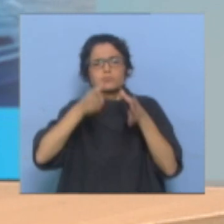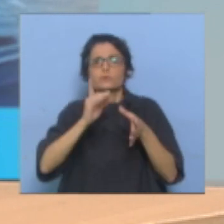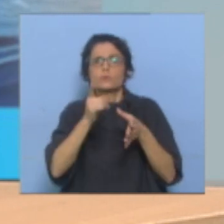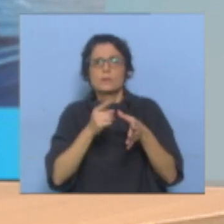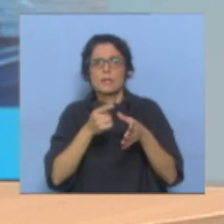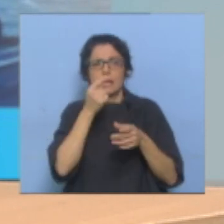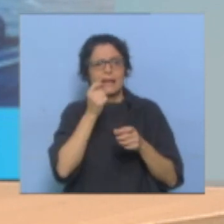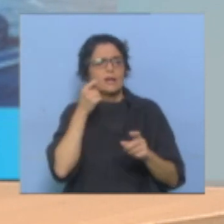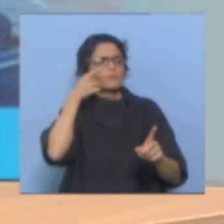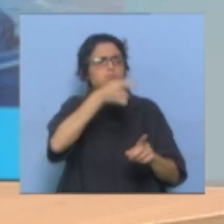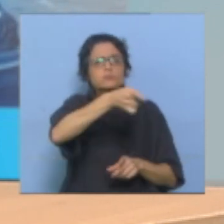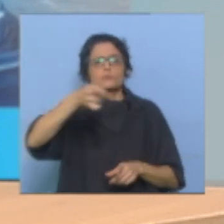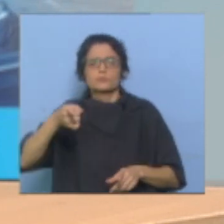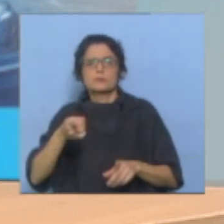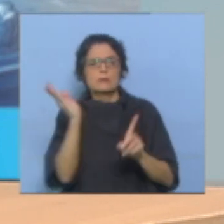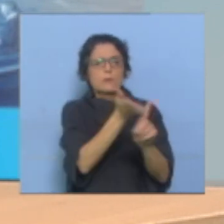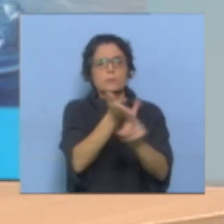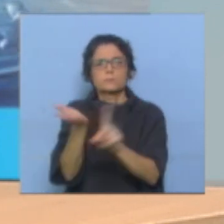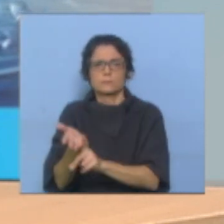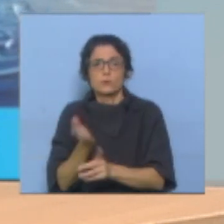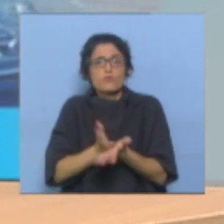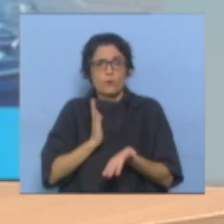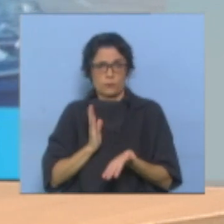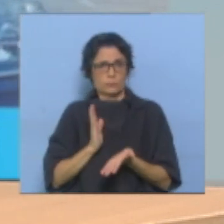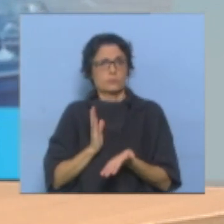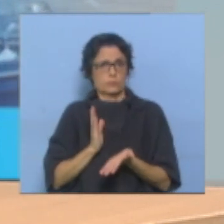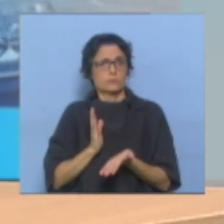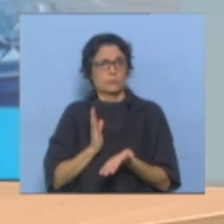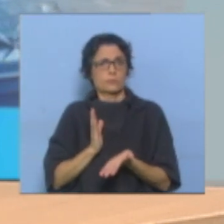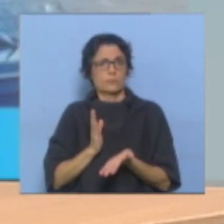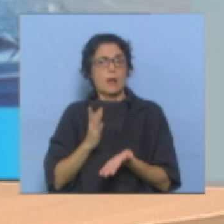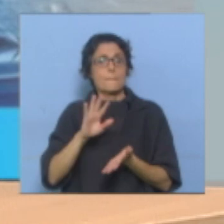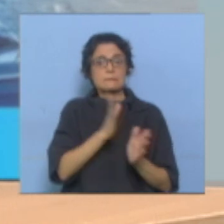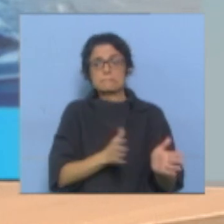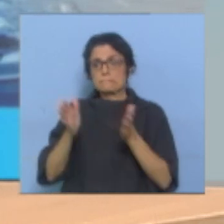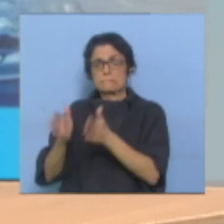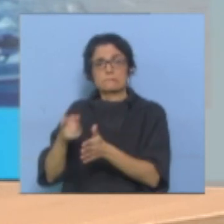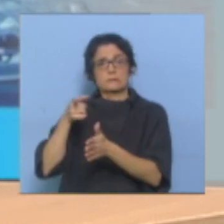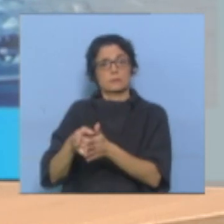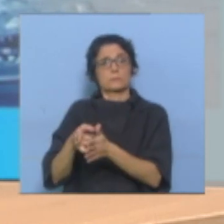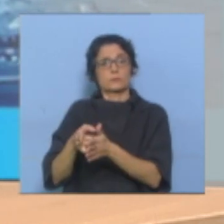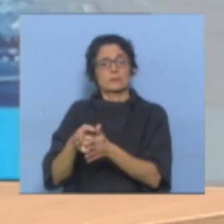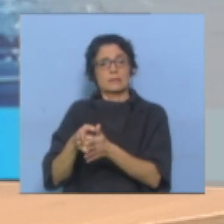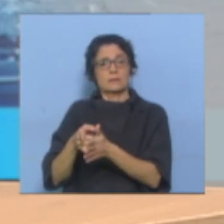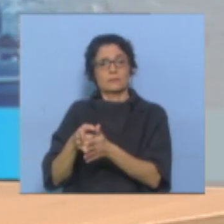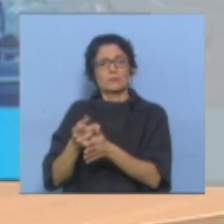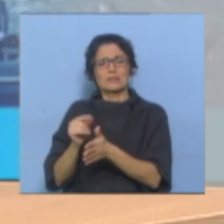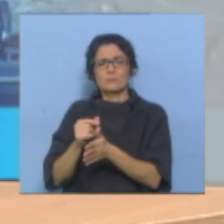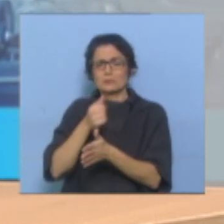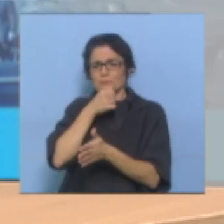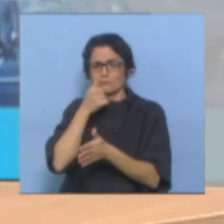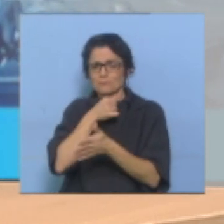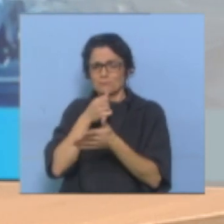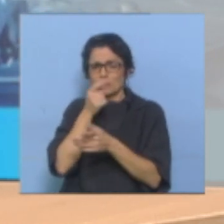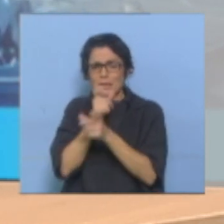castigar um culpado. E depois, por outro lado, a crescer a esse esquecimento da vítima